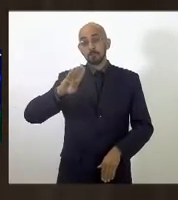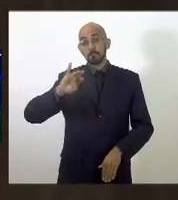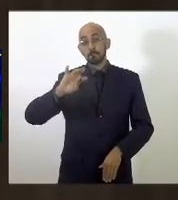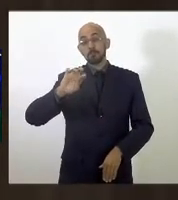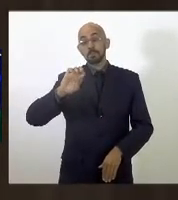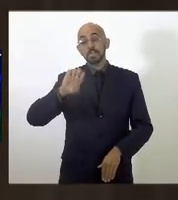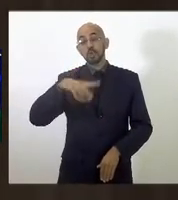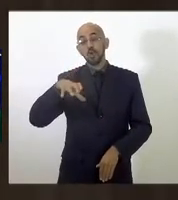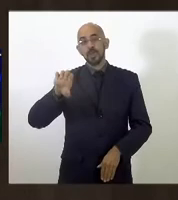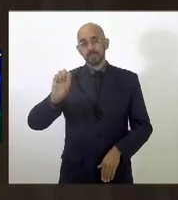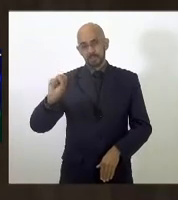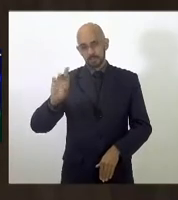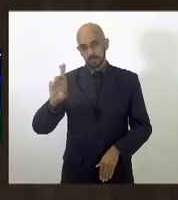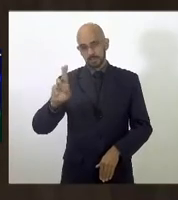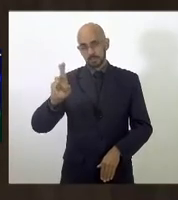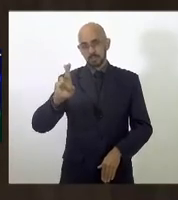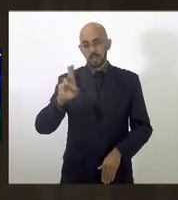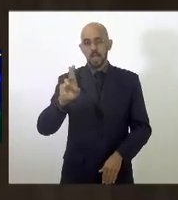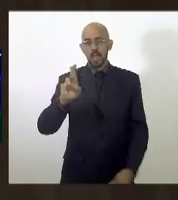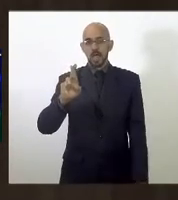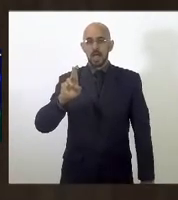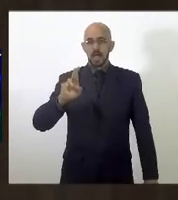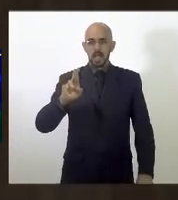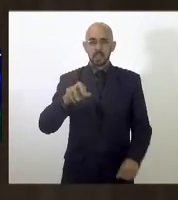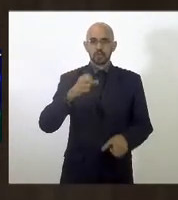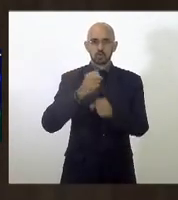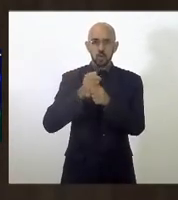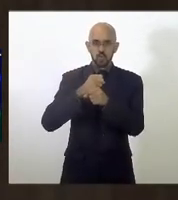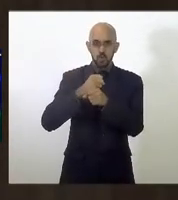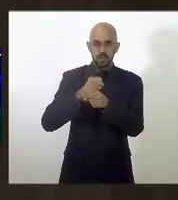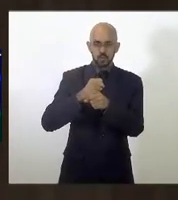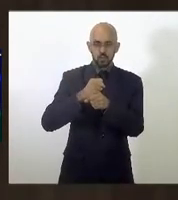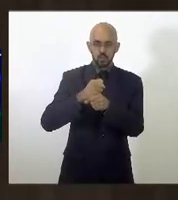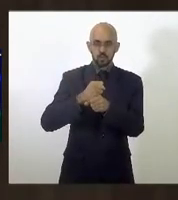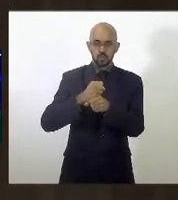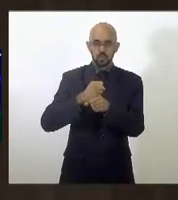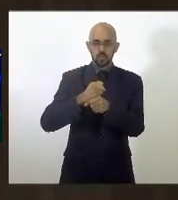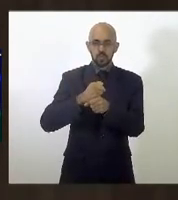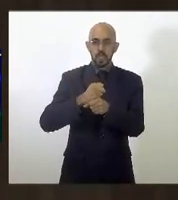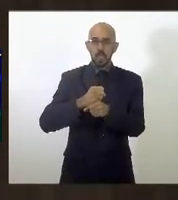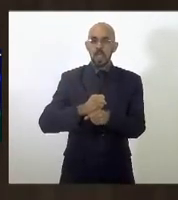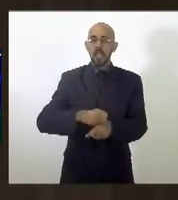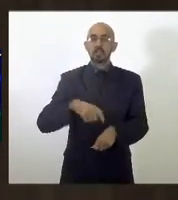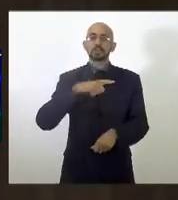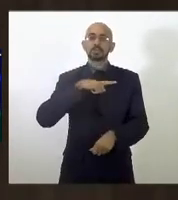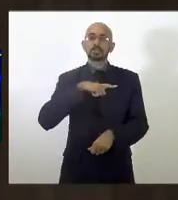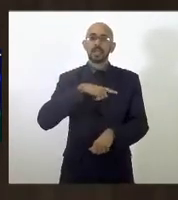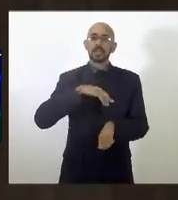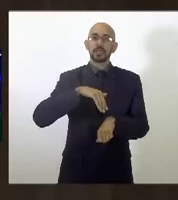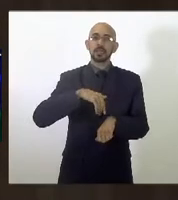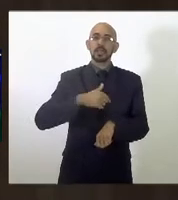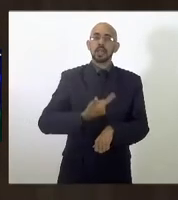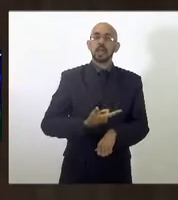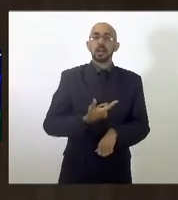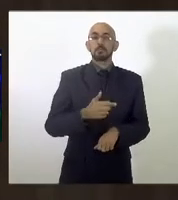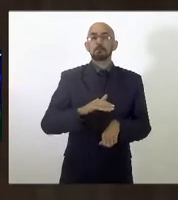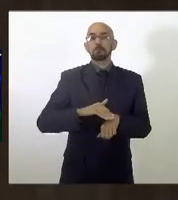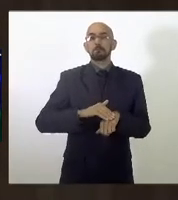ano. As favelas movimentam um volume de renda maior que 20 das 27 unidades da